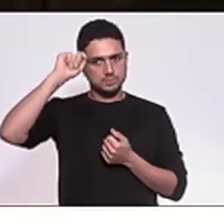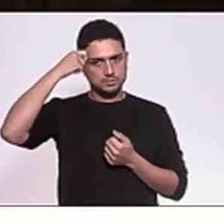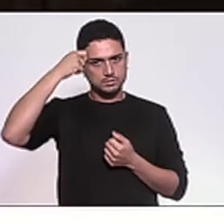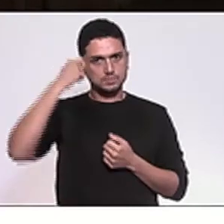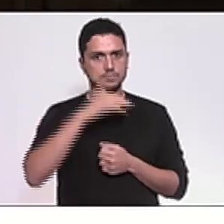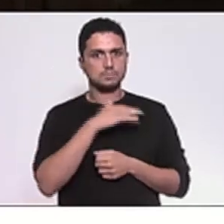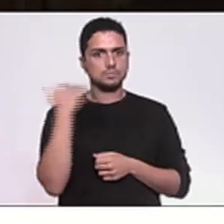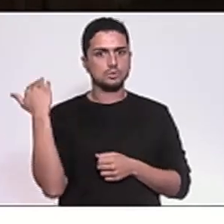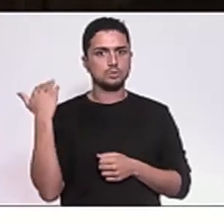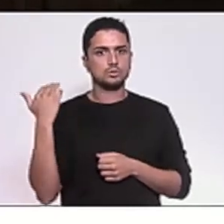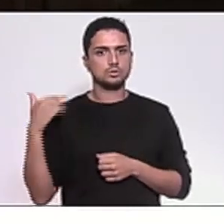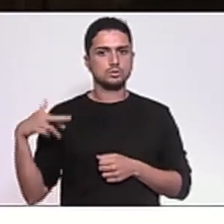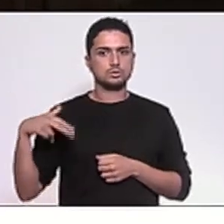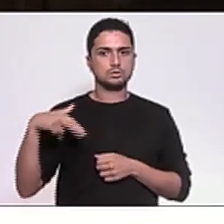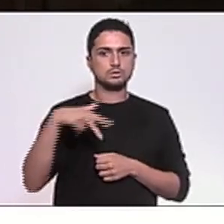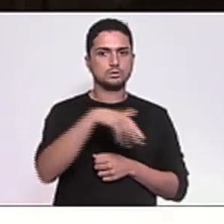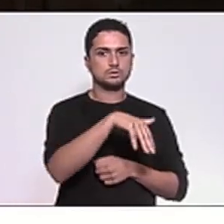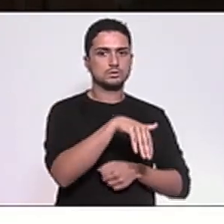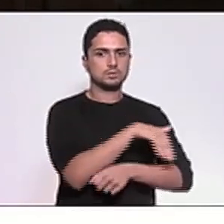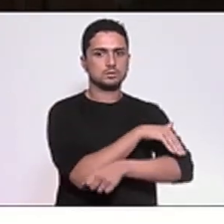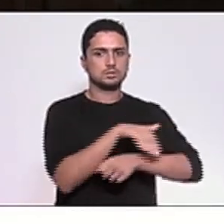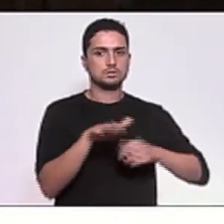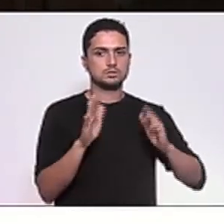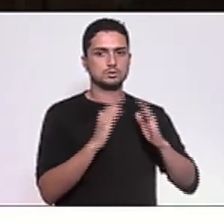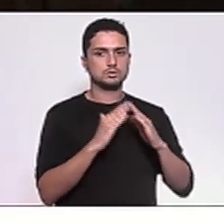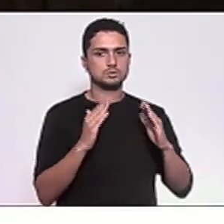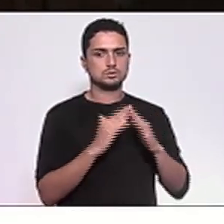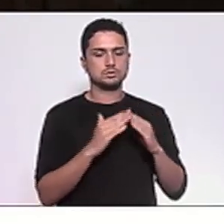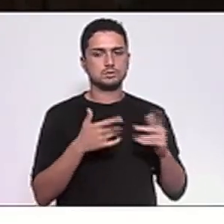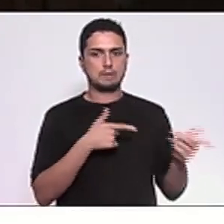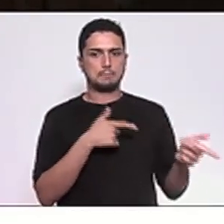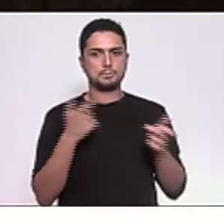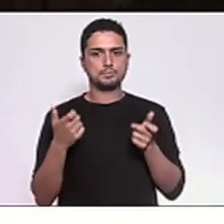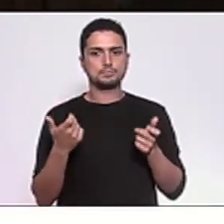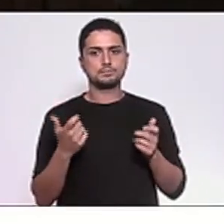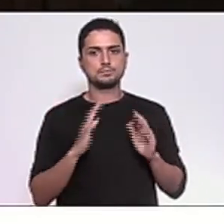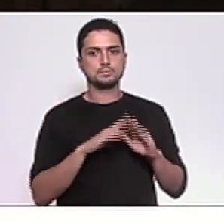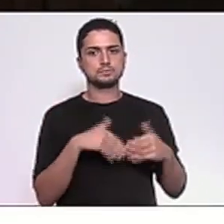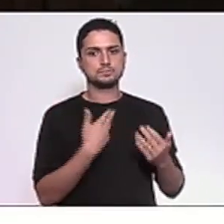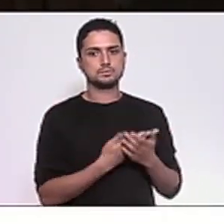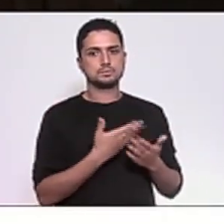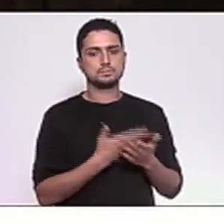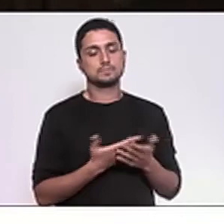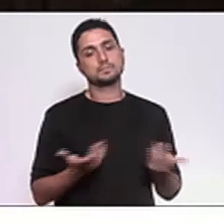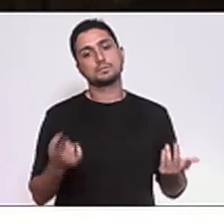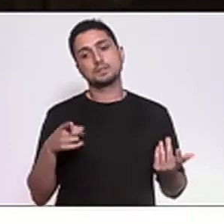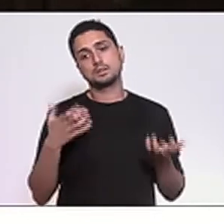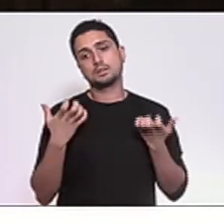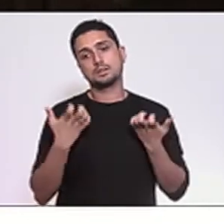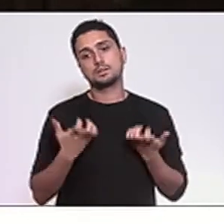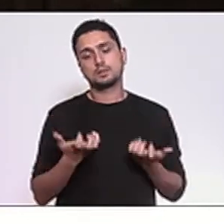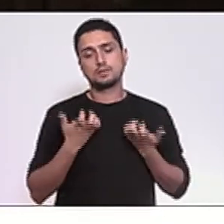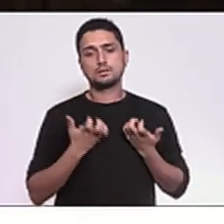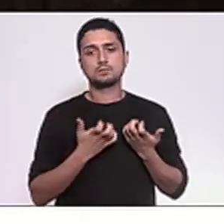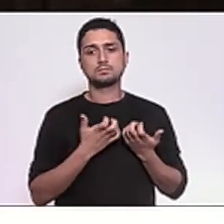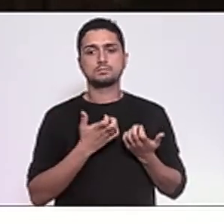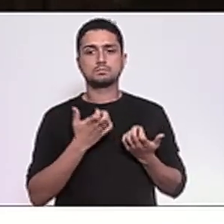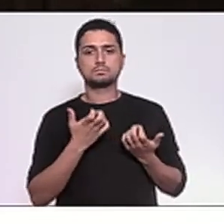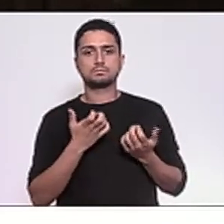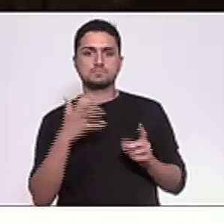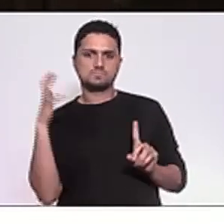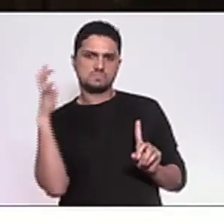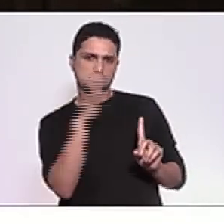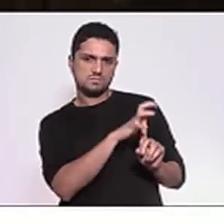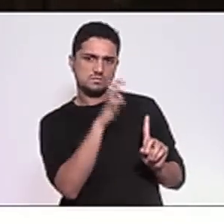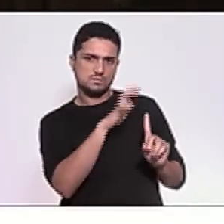mortos a caminho da escola. Ele quer militarizar a vida desse estudante dentro da escola, numa